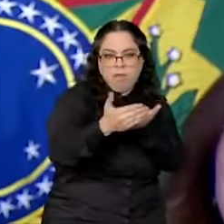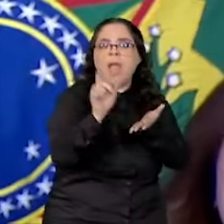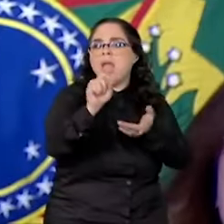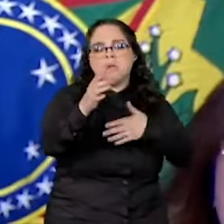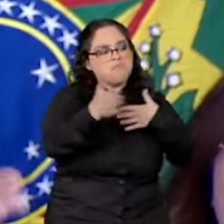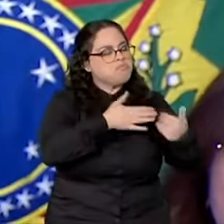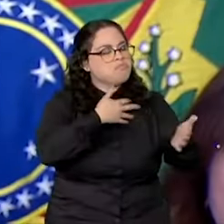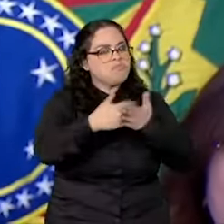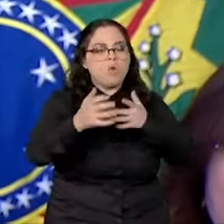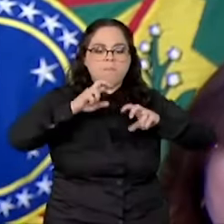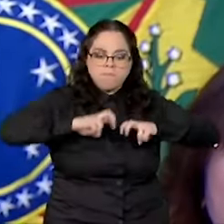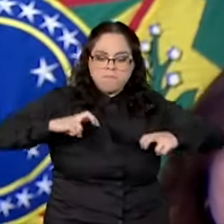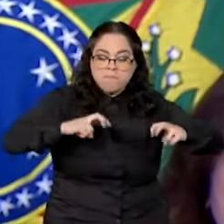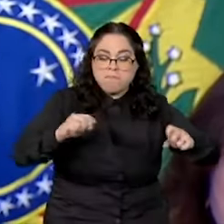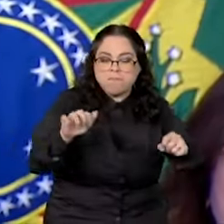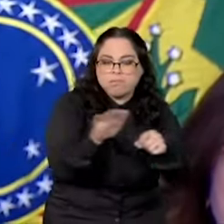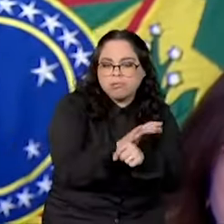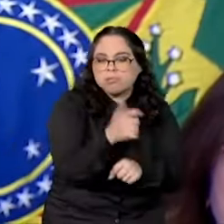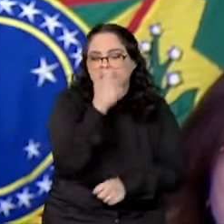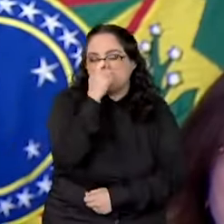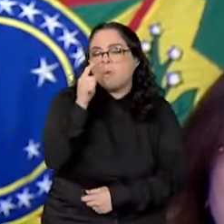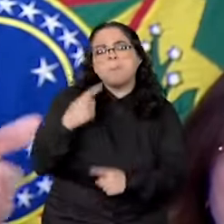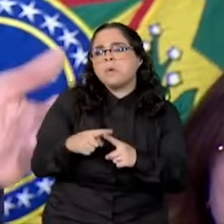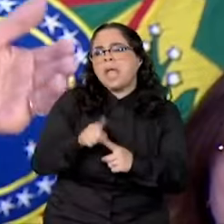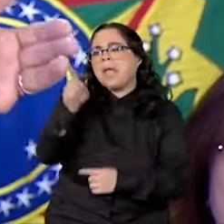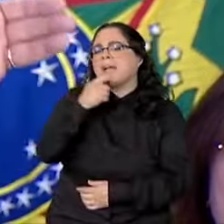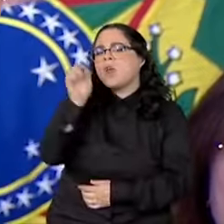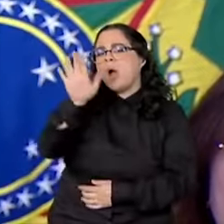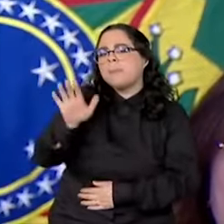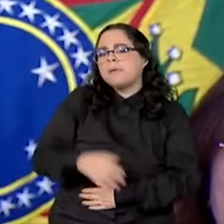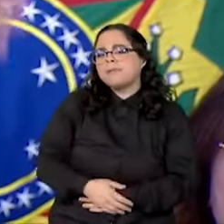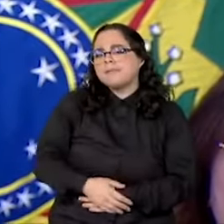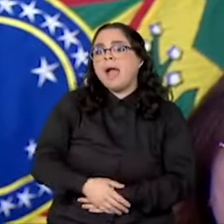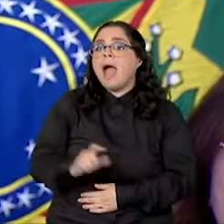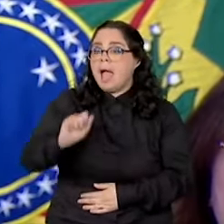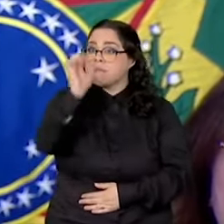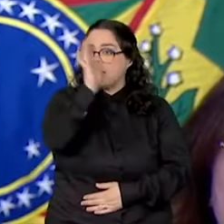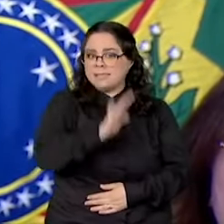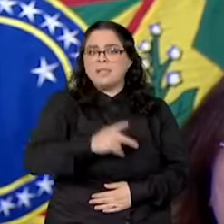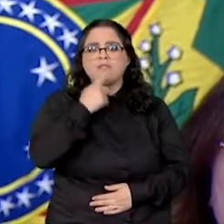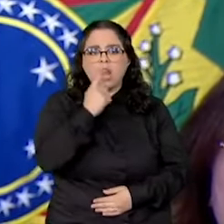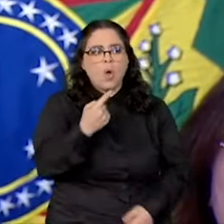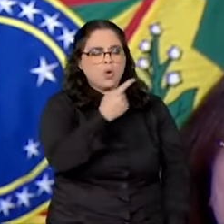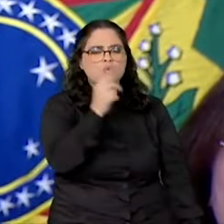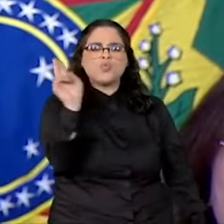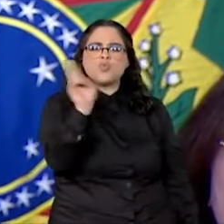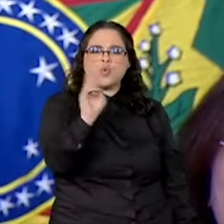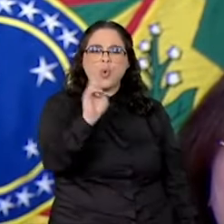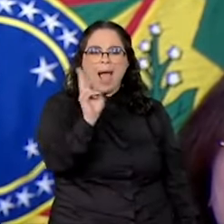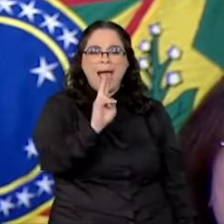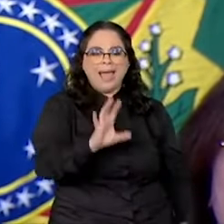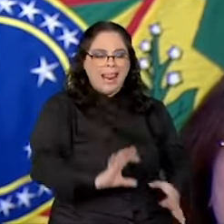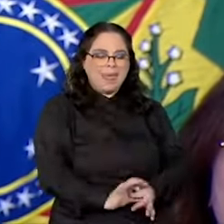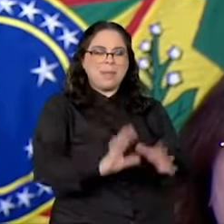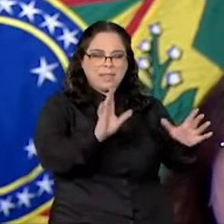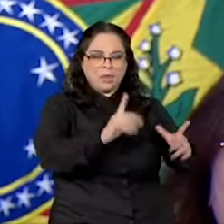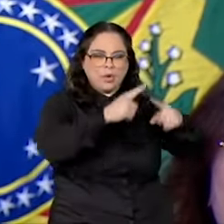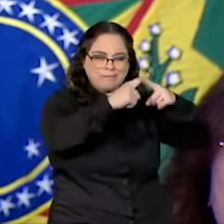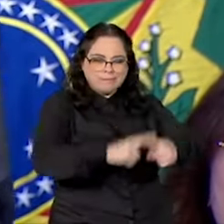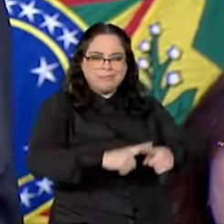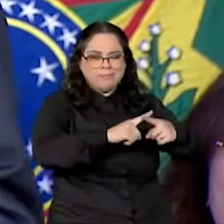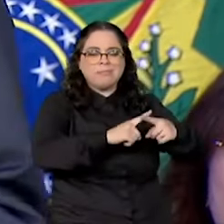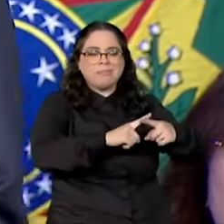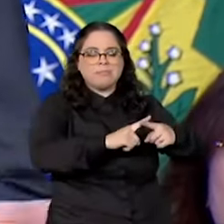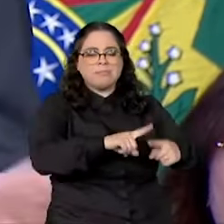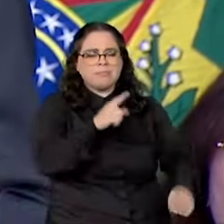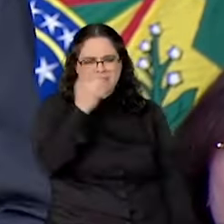em qualquer estádio lota, porque agora o Brasil decidiu que ia ser no Uruguai aquela final da Copa da Libertadores. Ora,